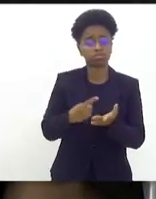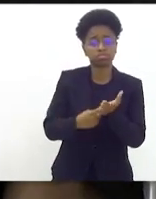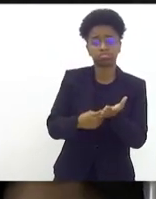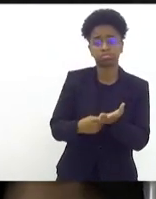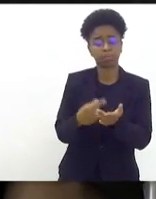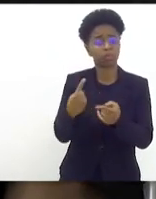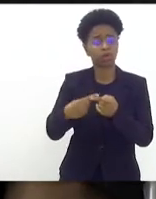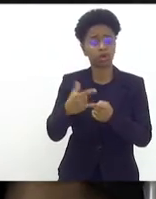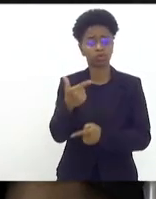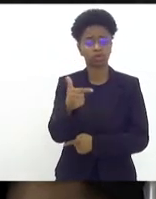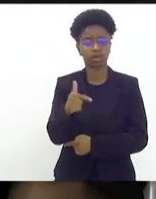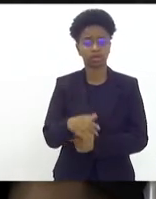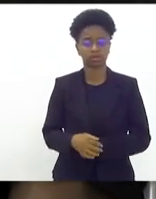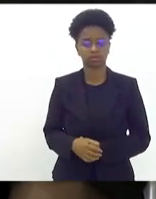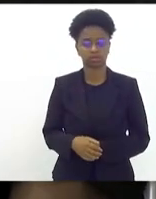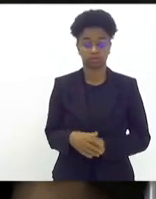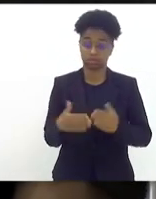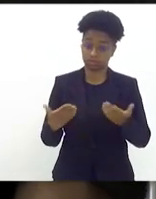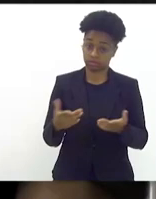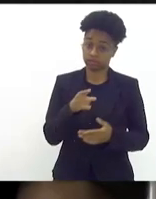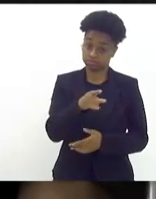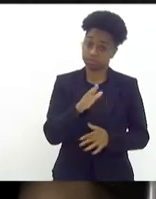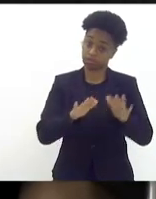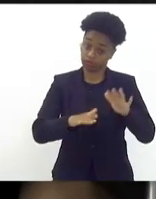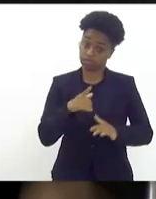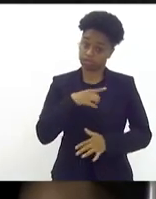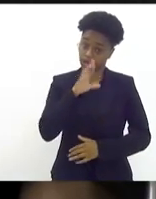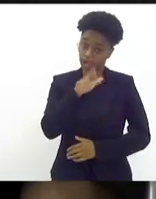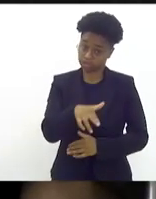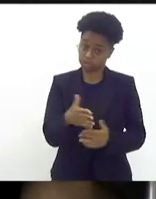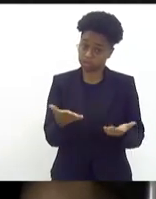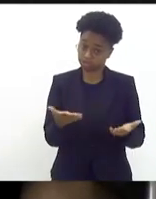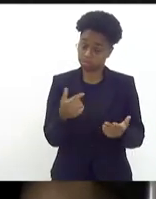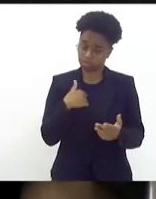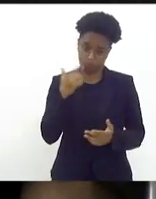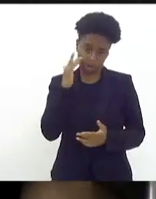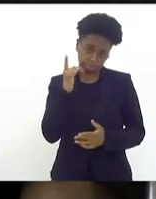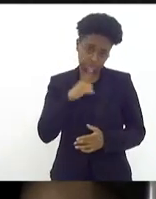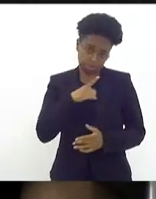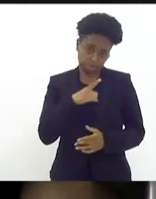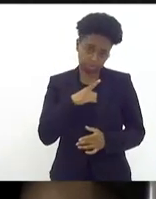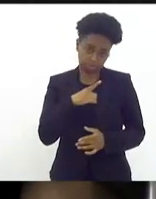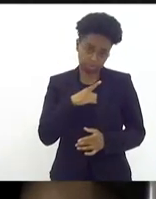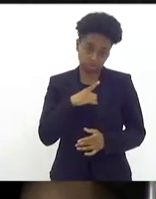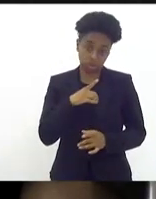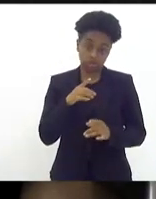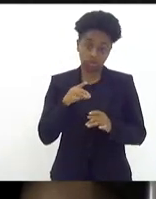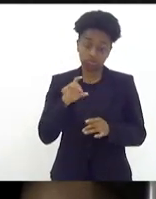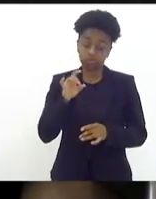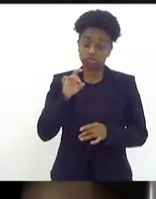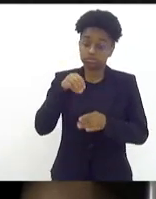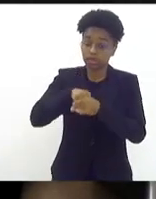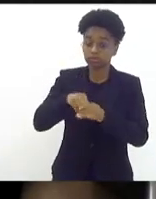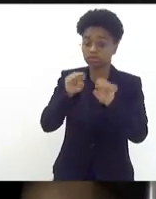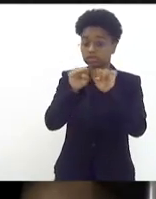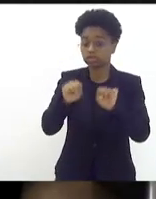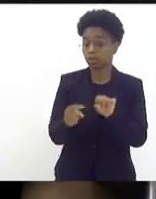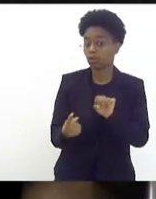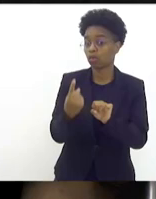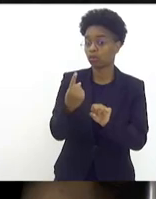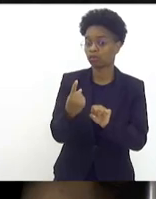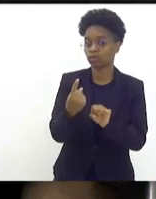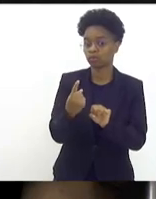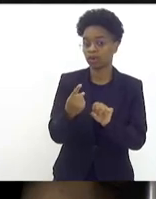federativo? Então, a senhora pode ter razão, e tem, nos sistemas únicos, de fundo a fundo.